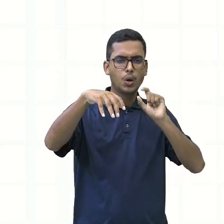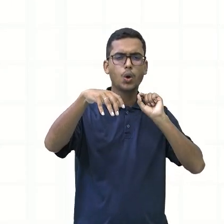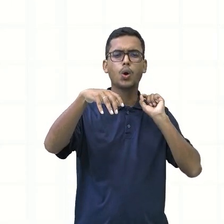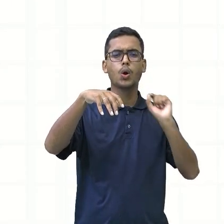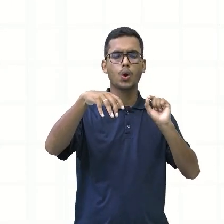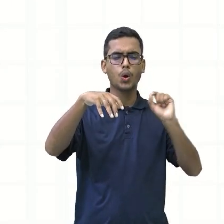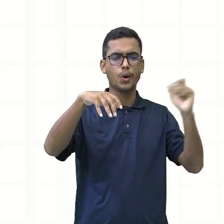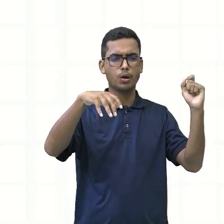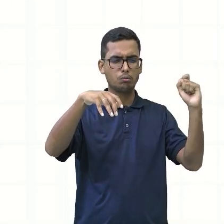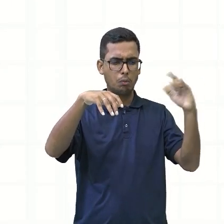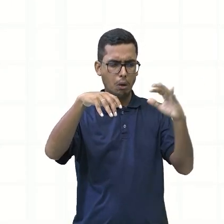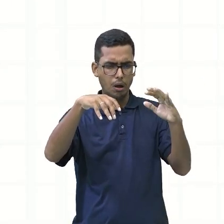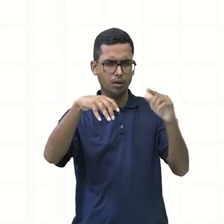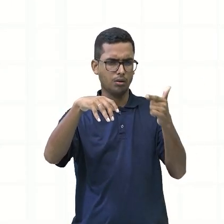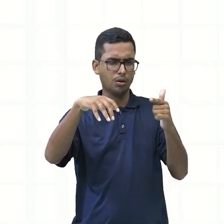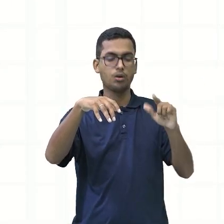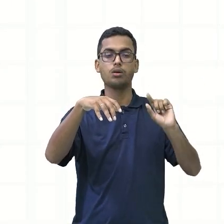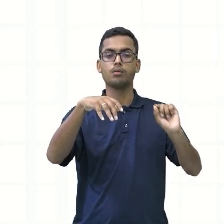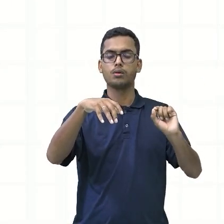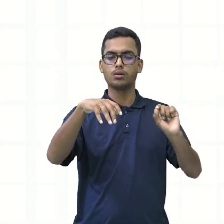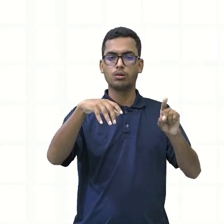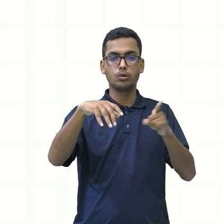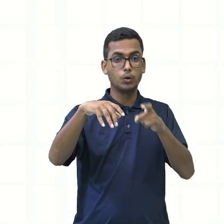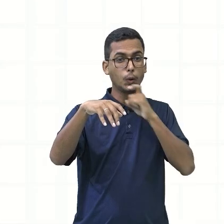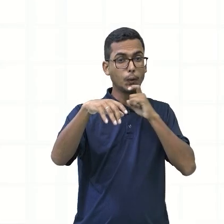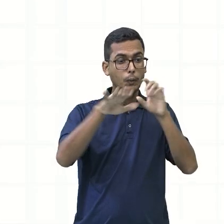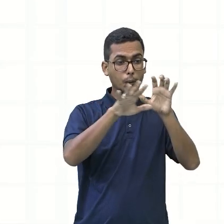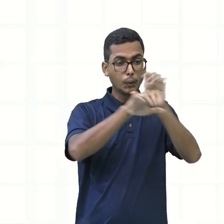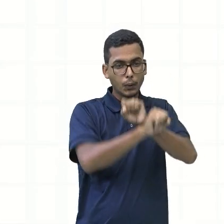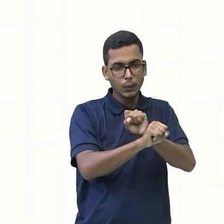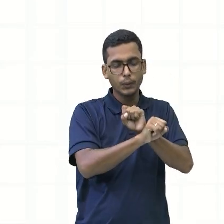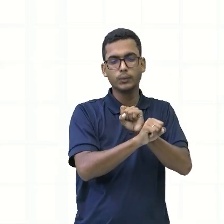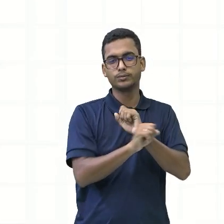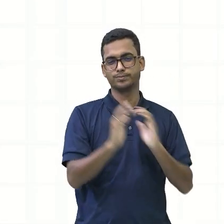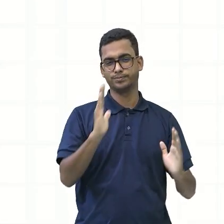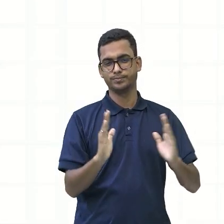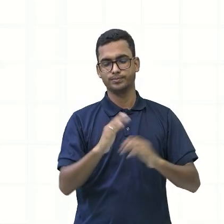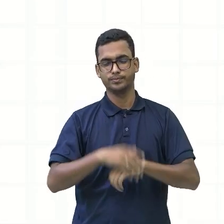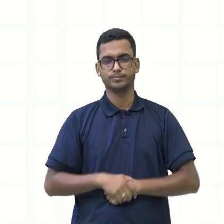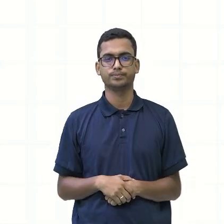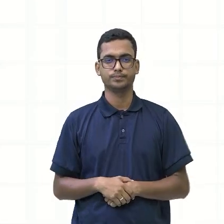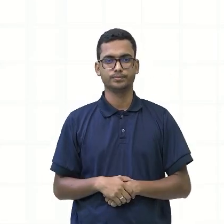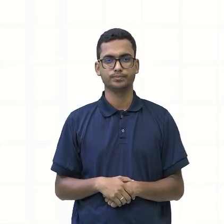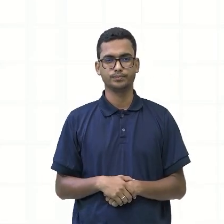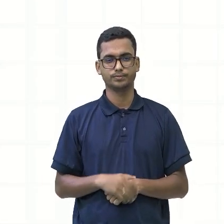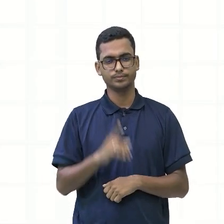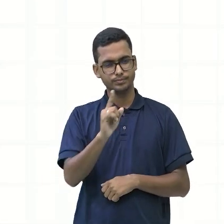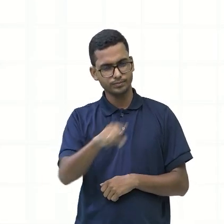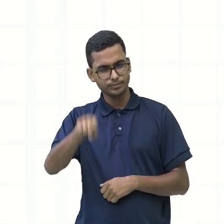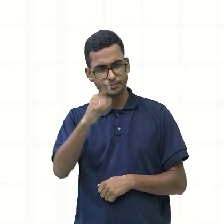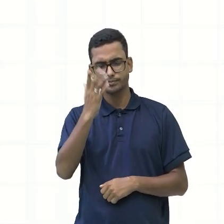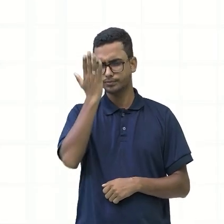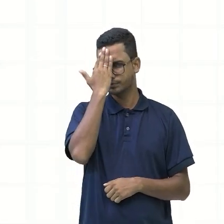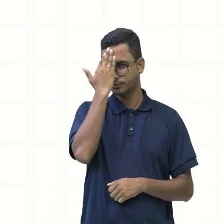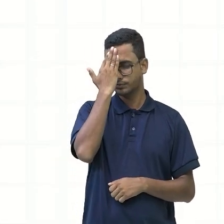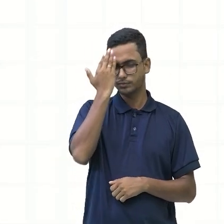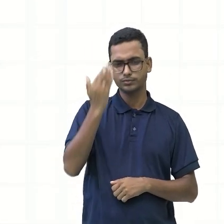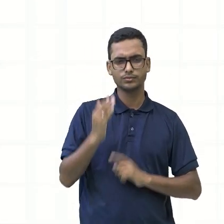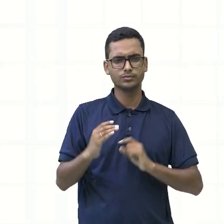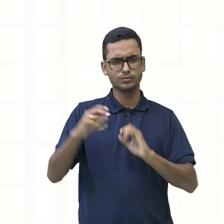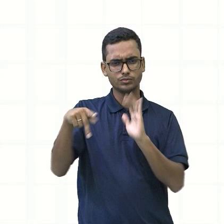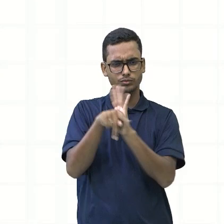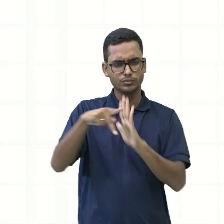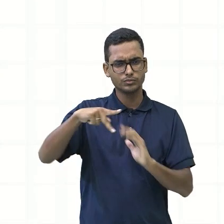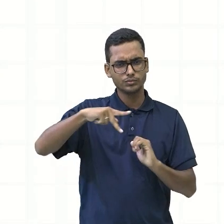hemisfério sul e, portanto, vai ser inverno, tá? Então você vê aí que conforme o planeta vai fazendo